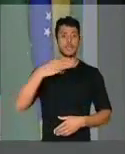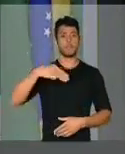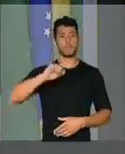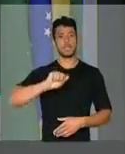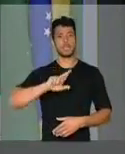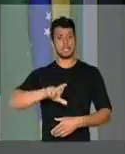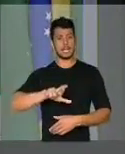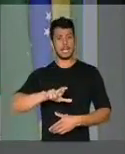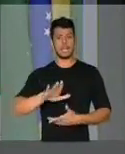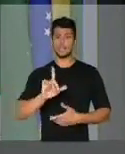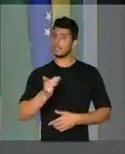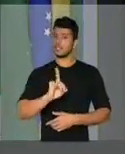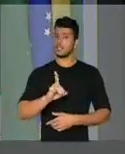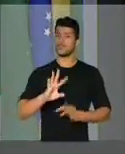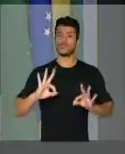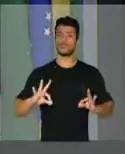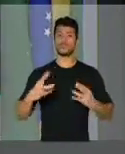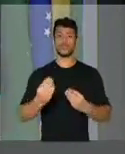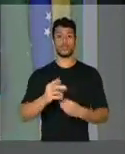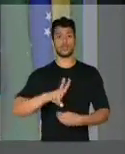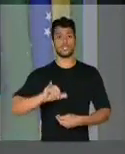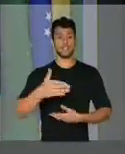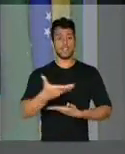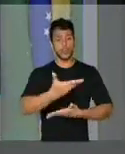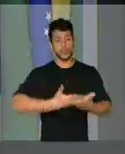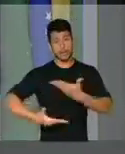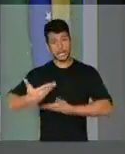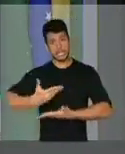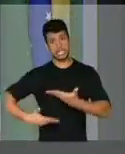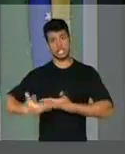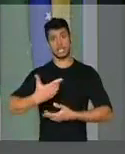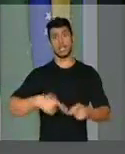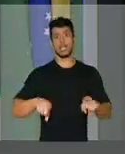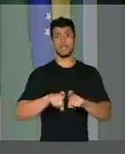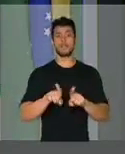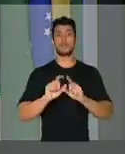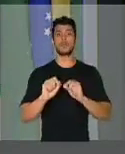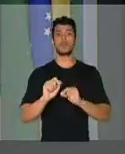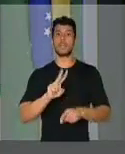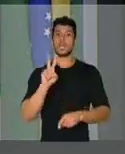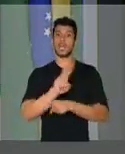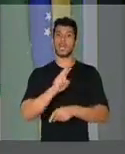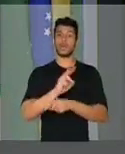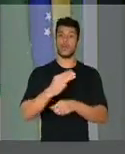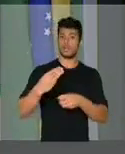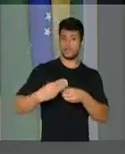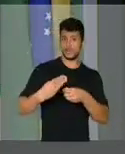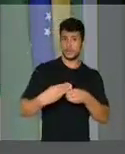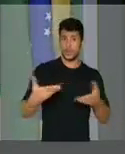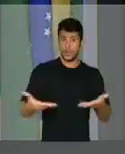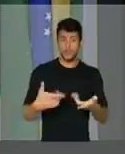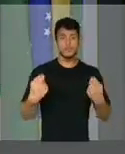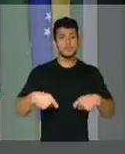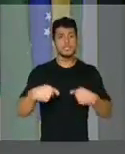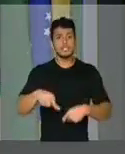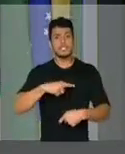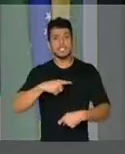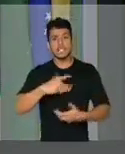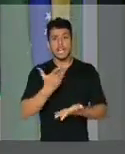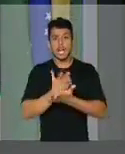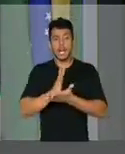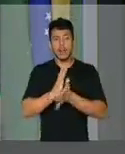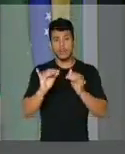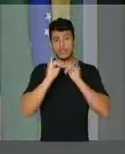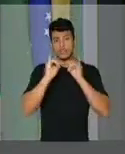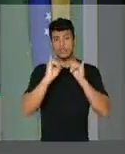e vice-versa. As guardas municipais hoje precisam receber informações desses